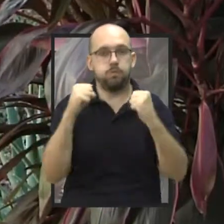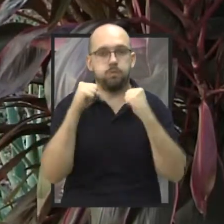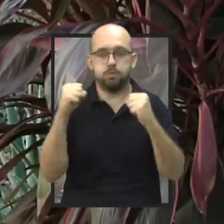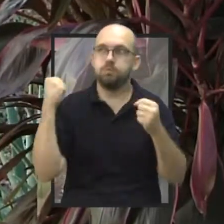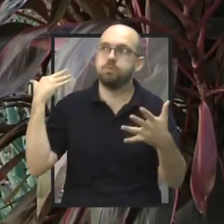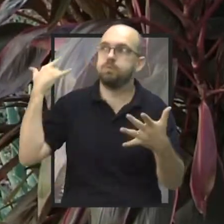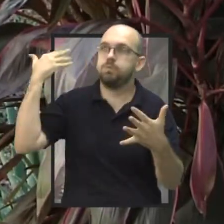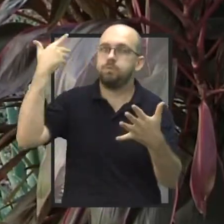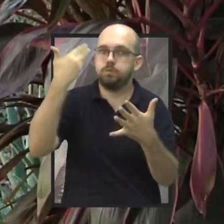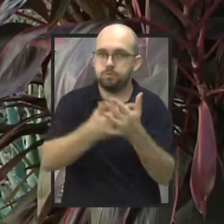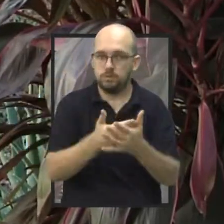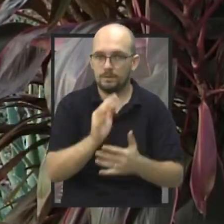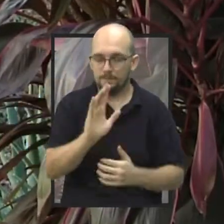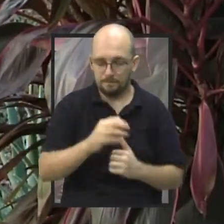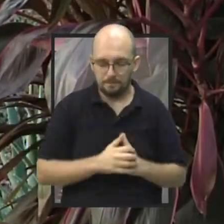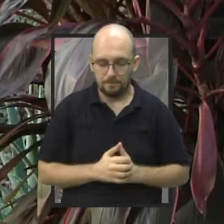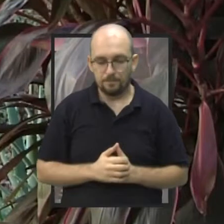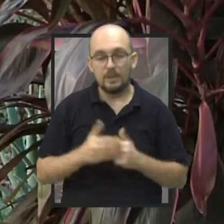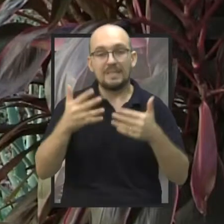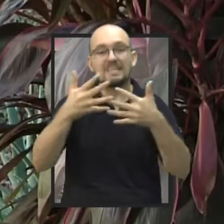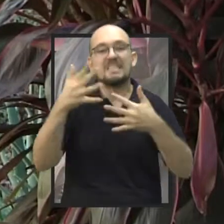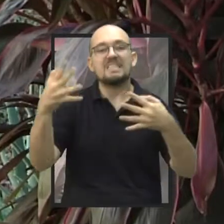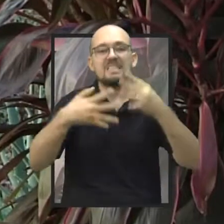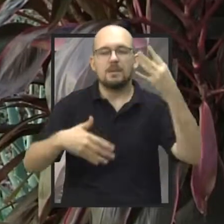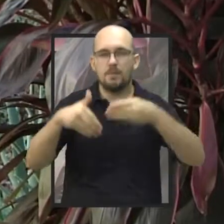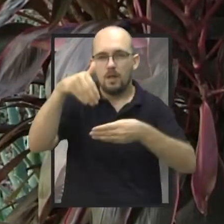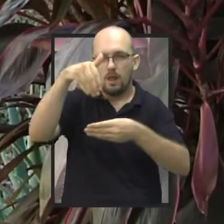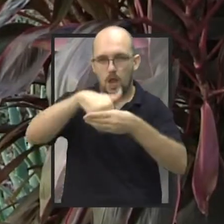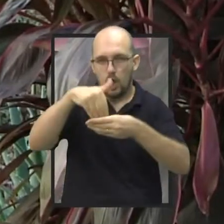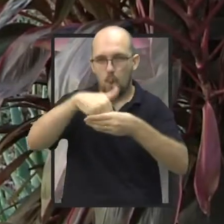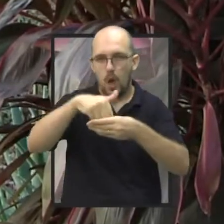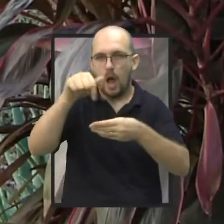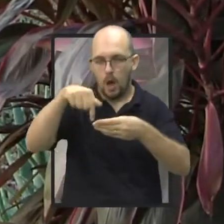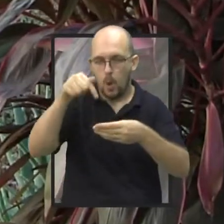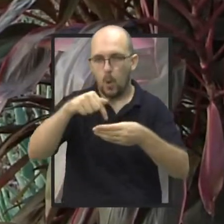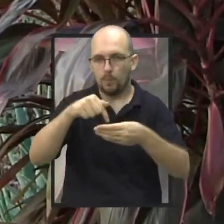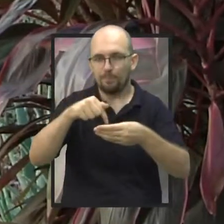no sistema político eleitoral brasileiro,